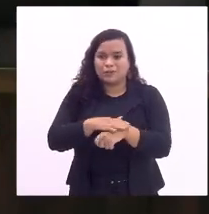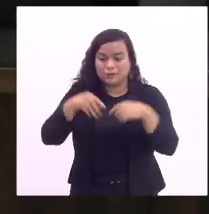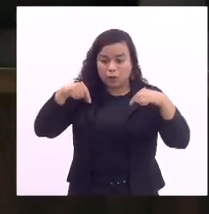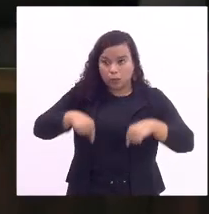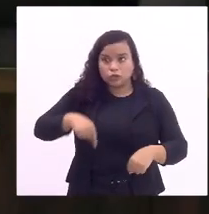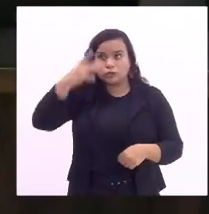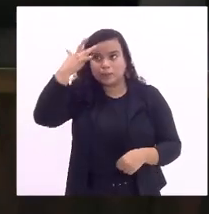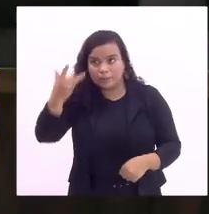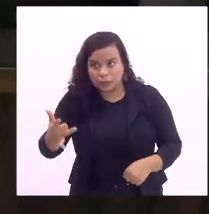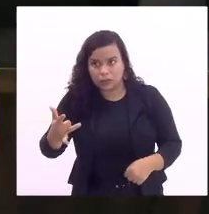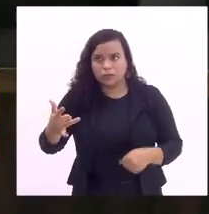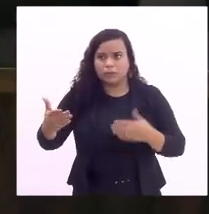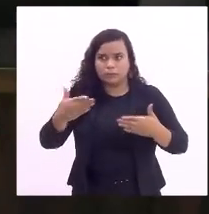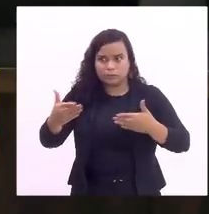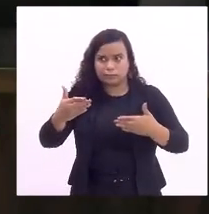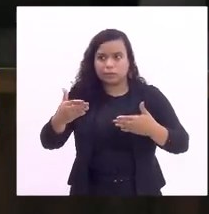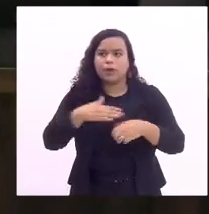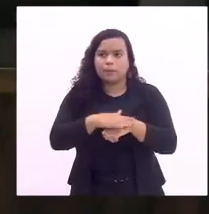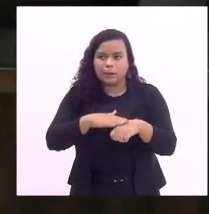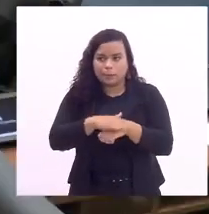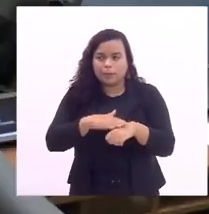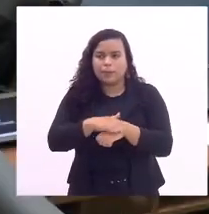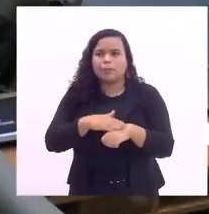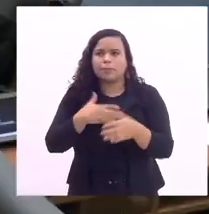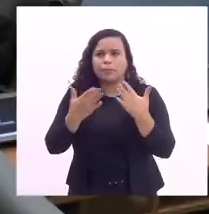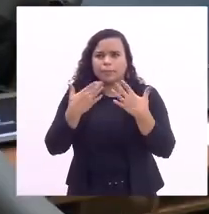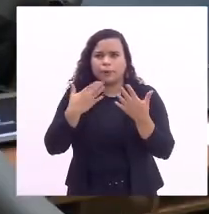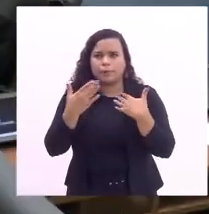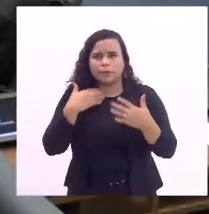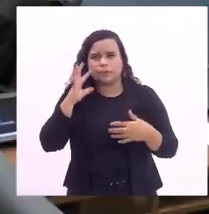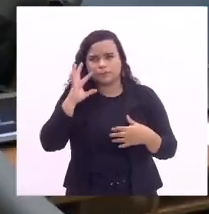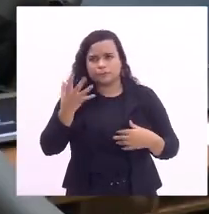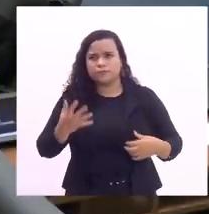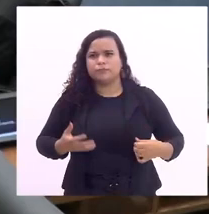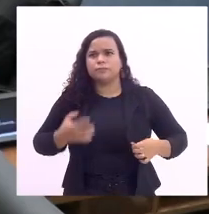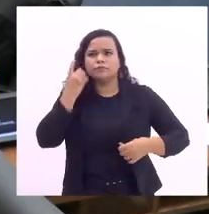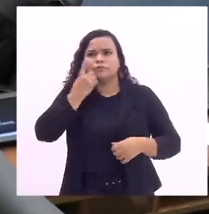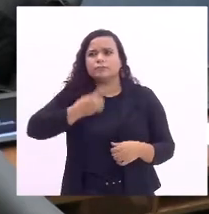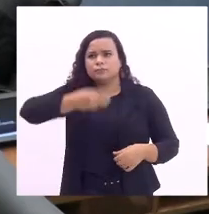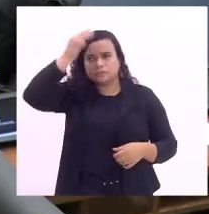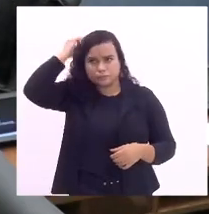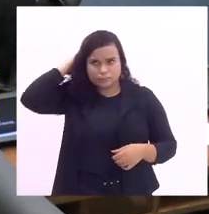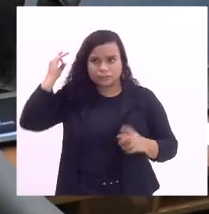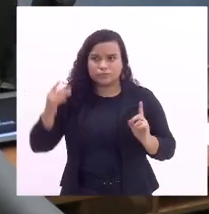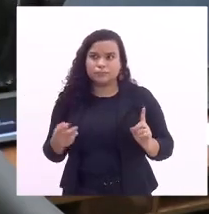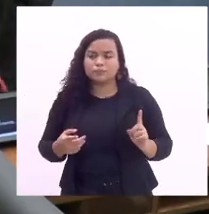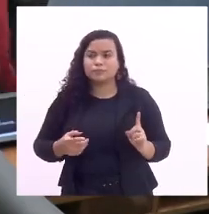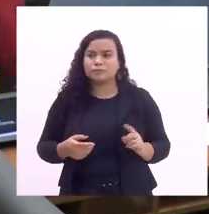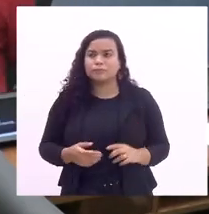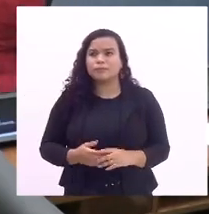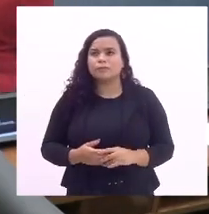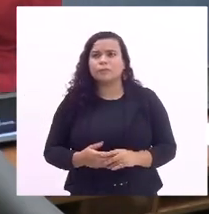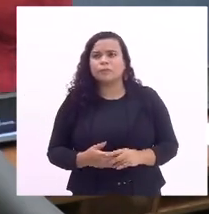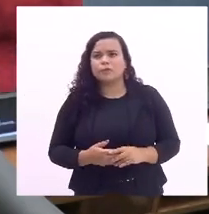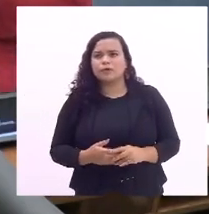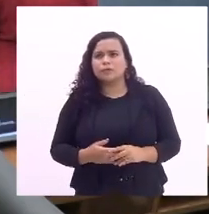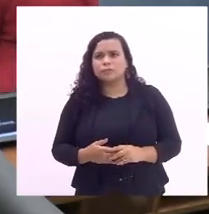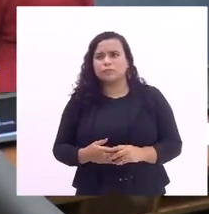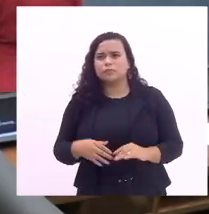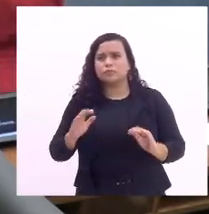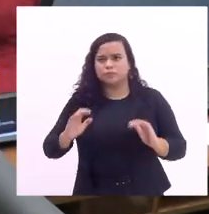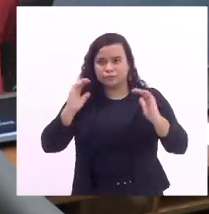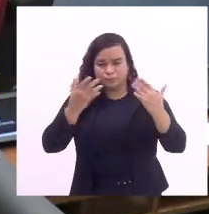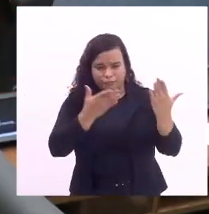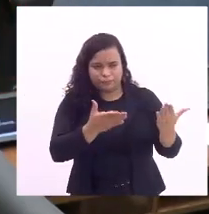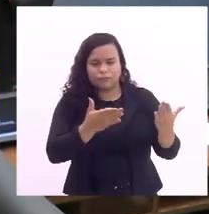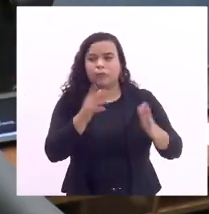amanhã. Ah, tá bom. Deputado Márcio. Ah, tá bom, deputado. Não sabia. Vamos... Vossa Excelência, no projeto